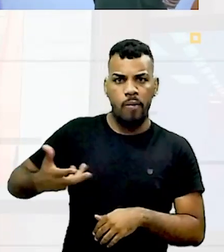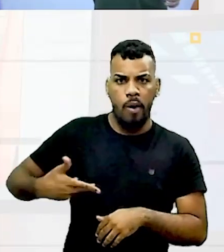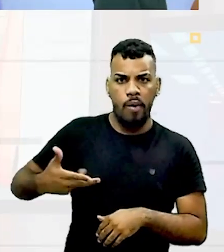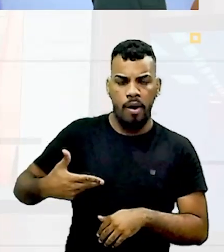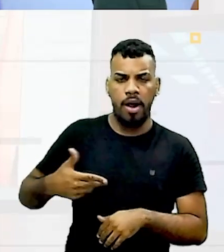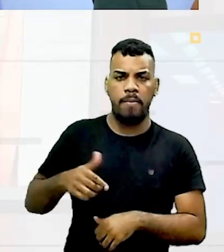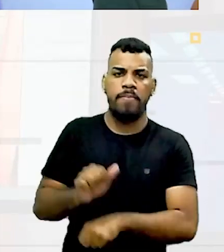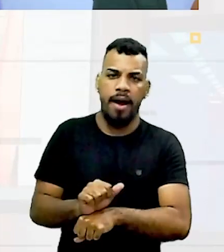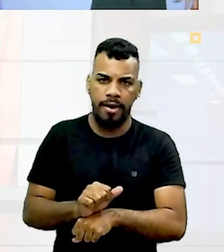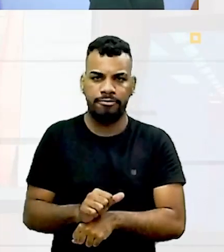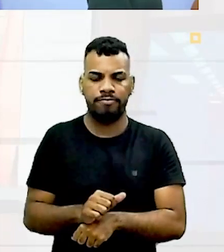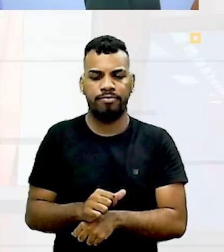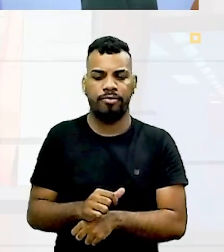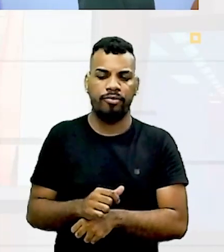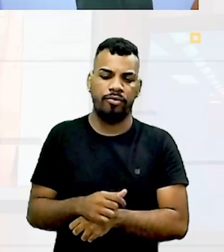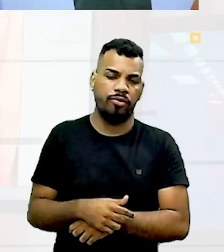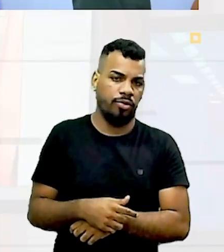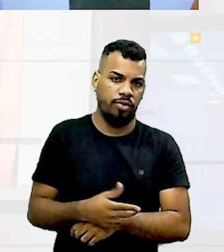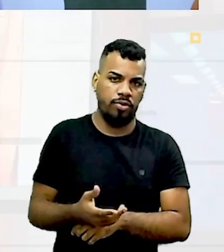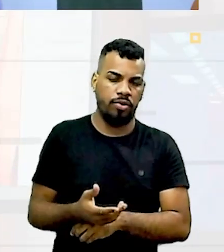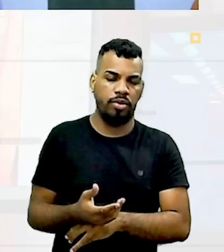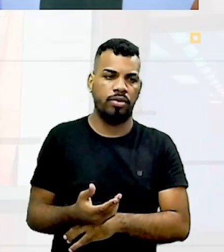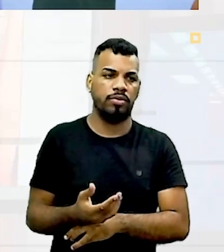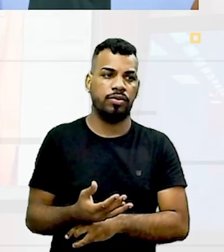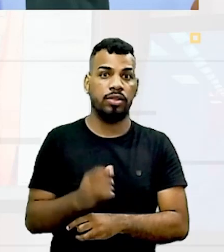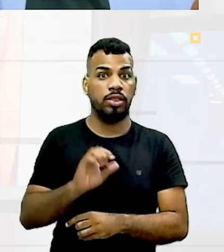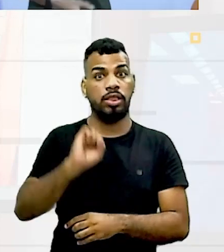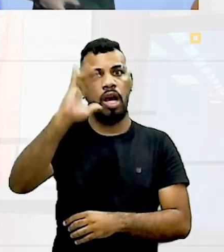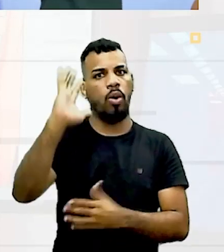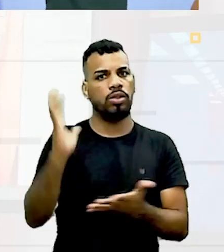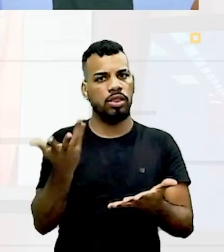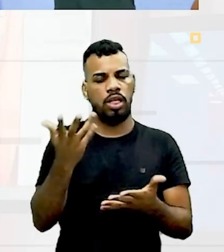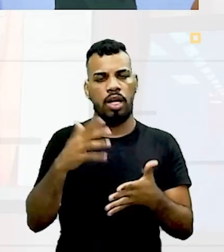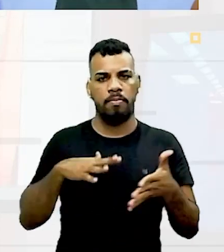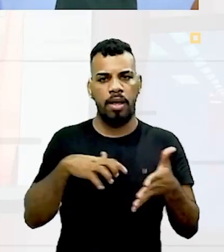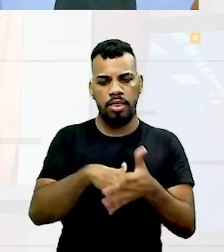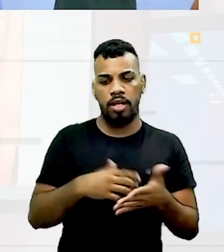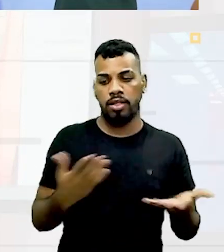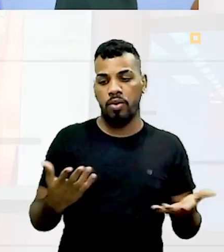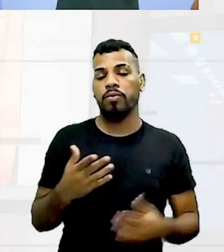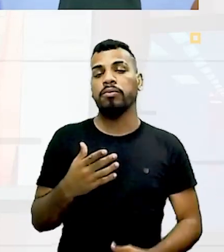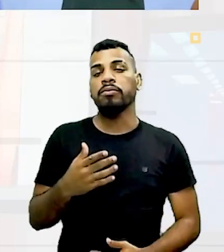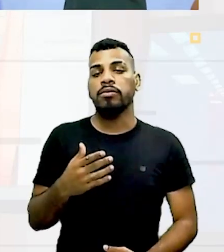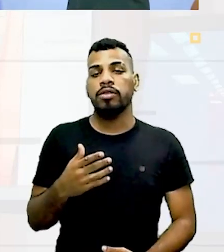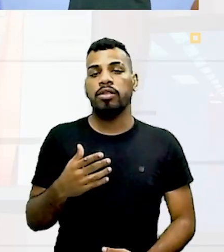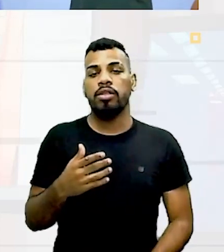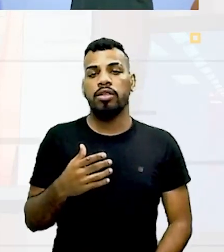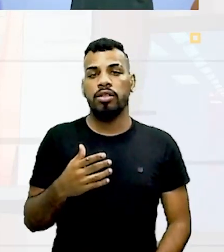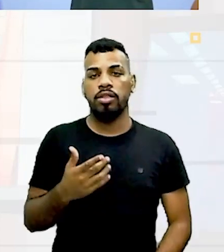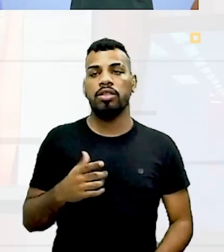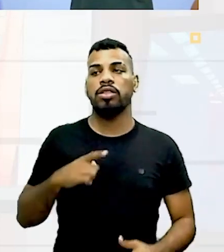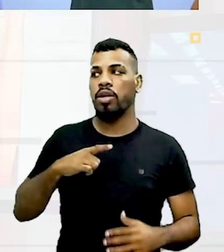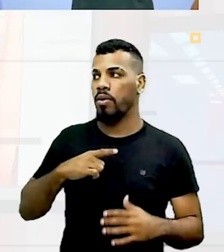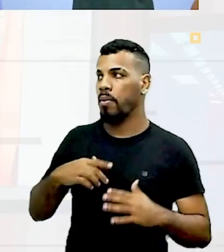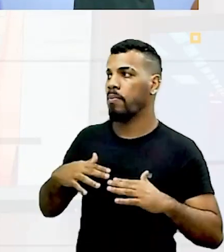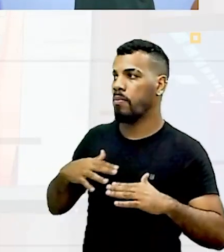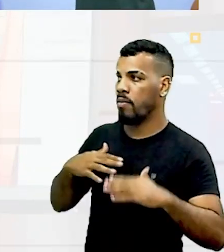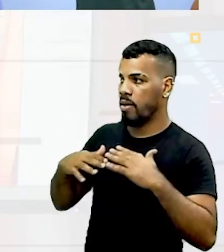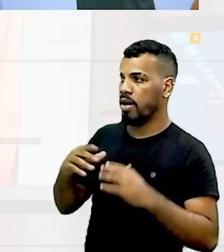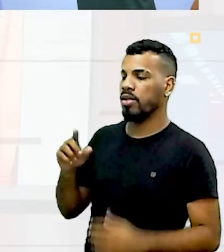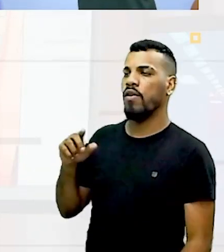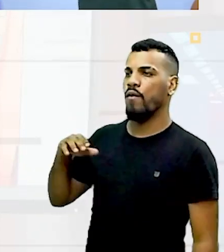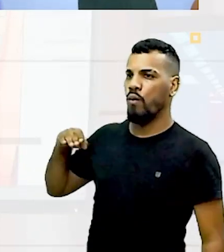andar e parar. Não, o carro simplesmente não para assim, só se ele bater. Então a ideia é essa de você começar o movimento,